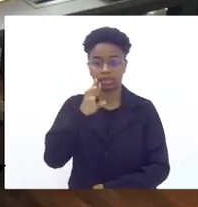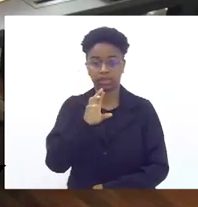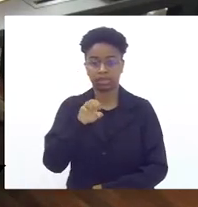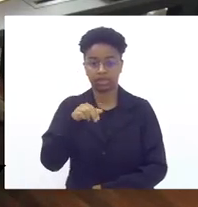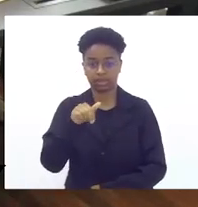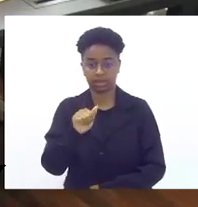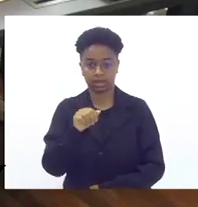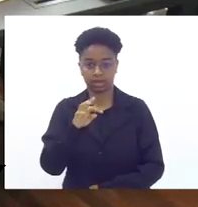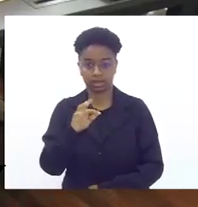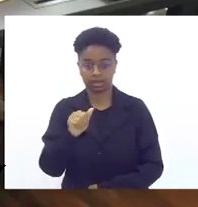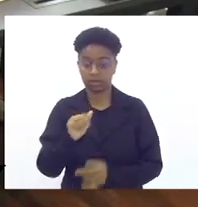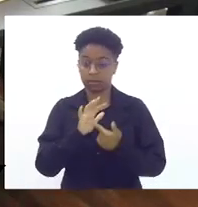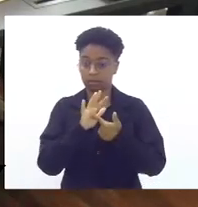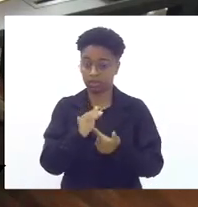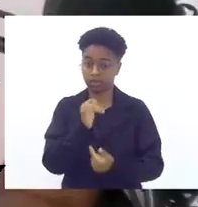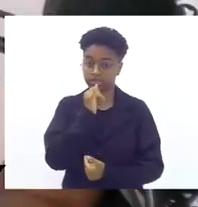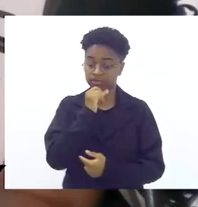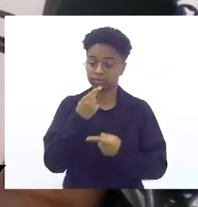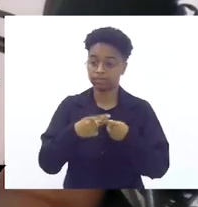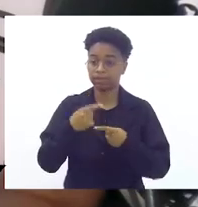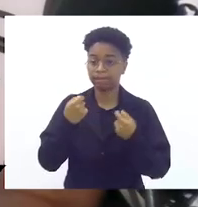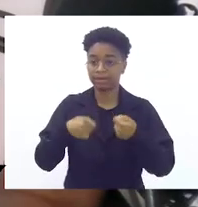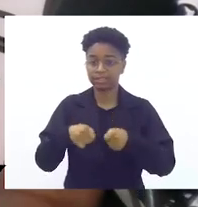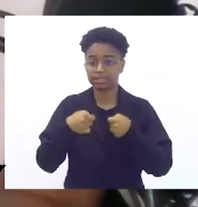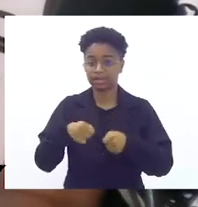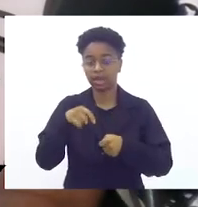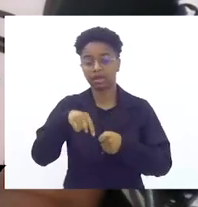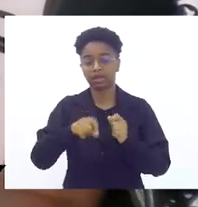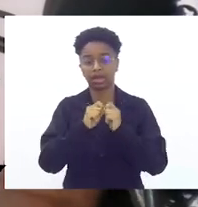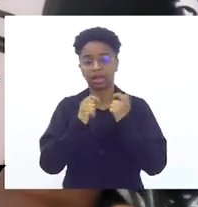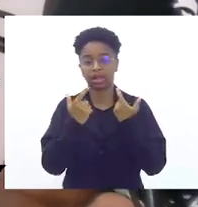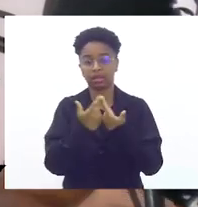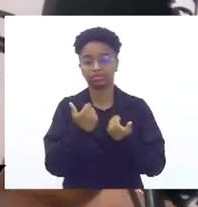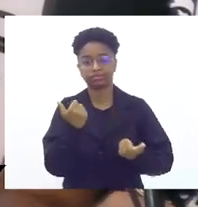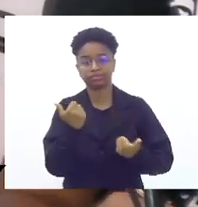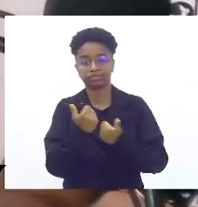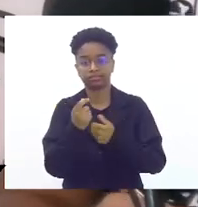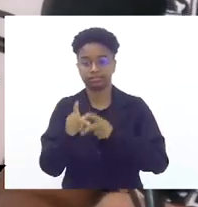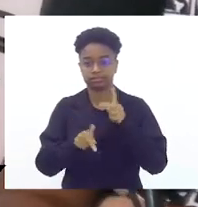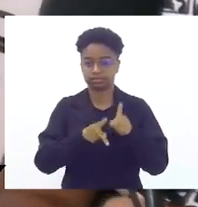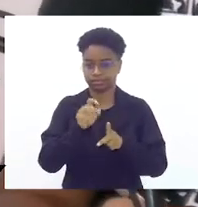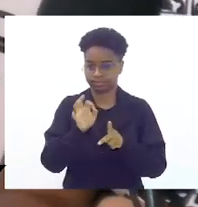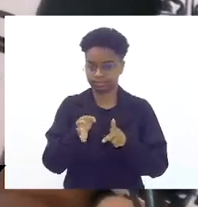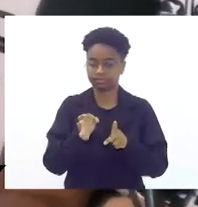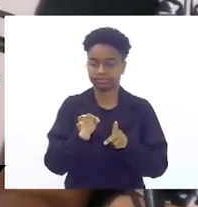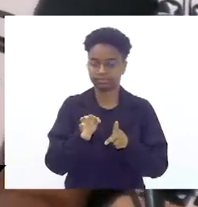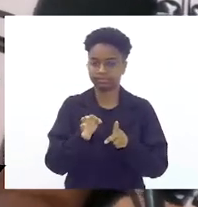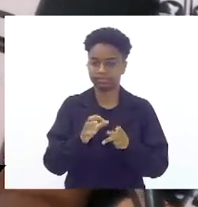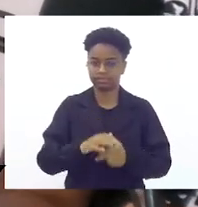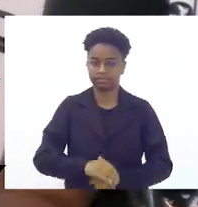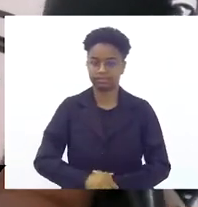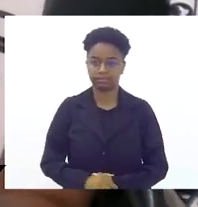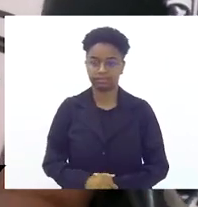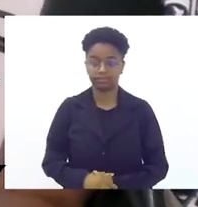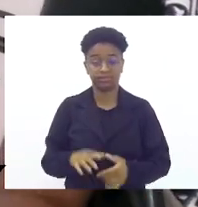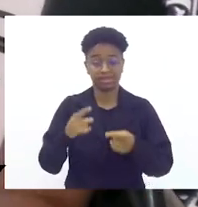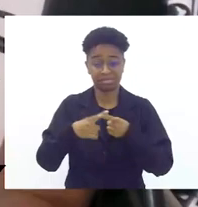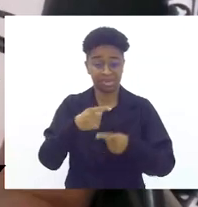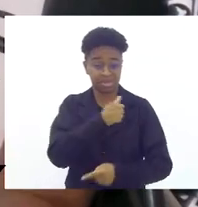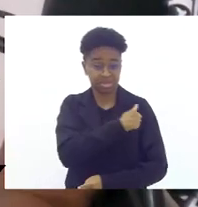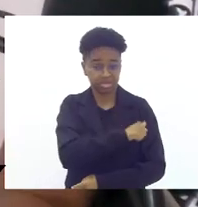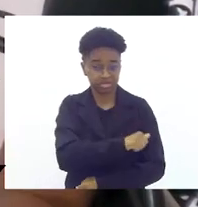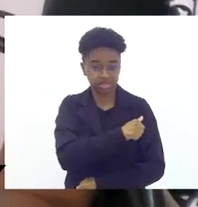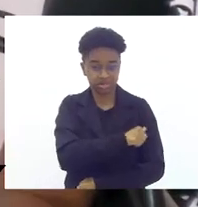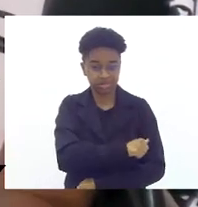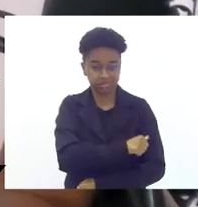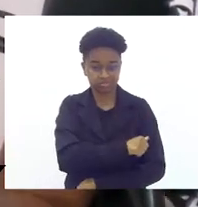exemplos disso é preciso que Assembleia Legislativa fique ao lado da população não é Danilo porque o Rio de Janeiro tá longe